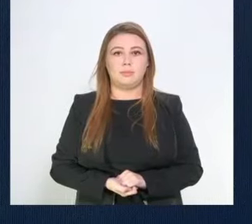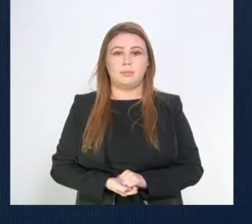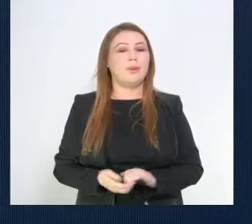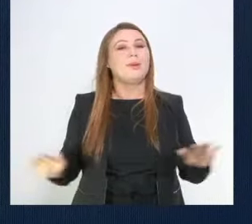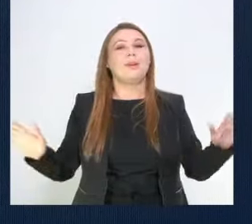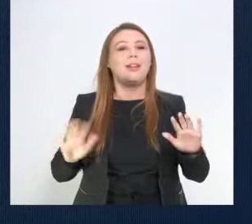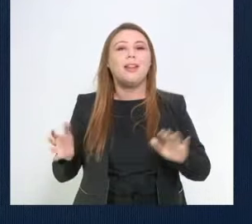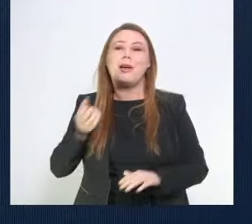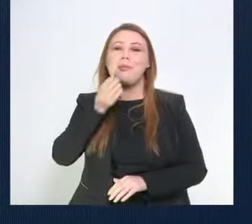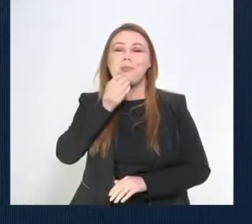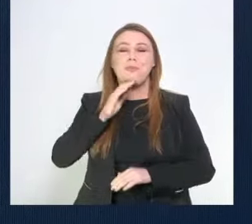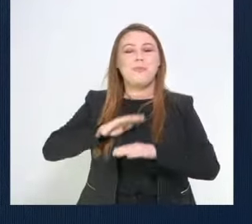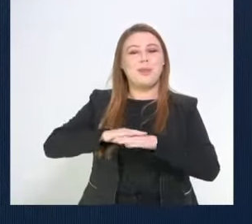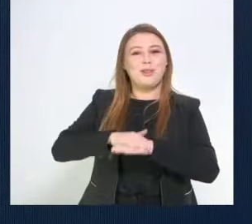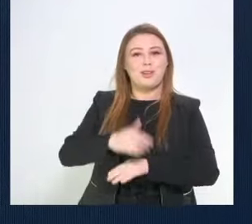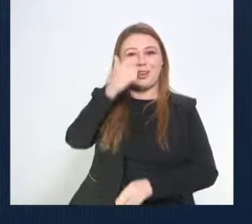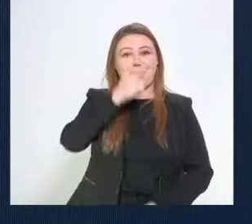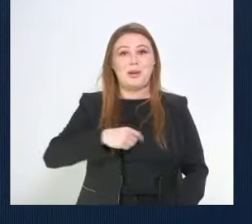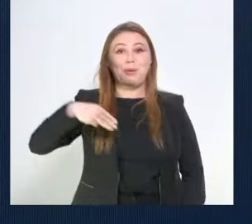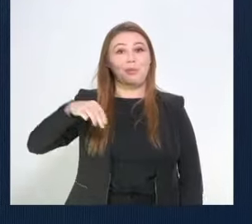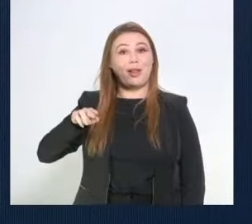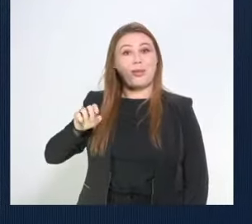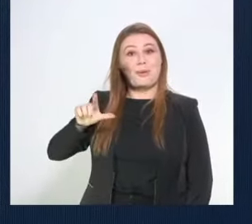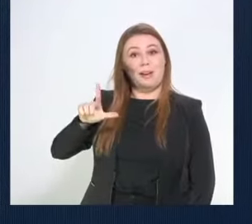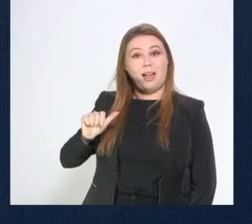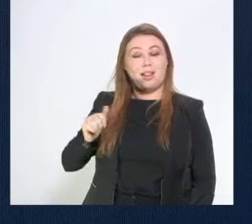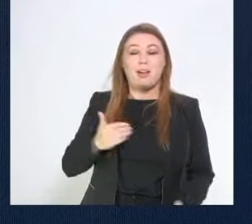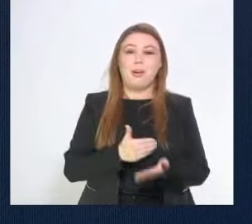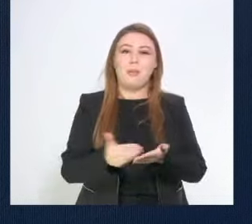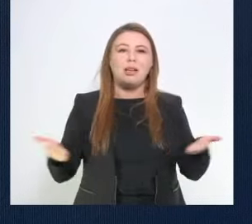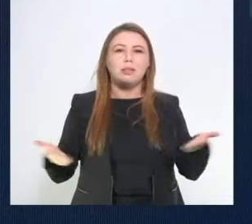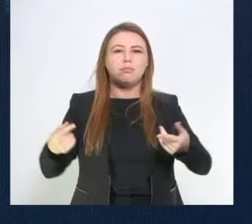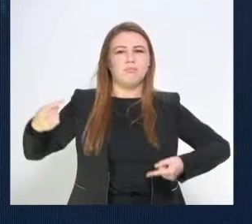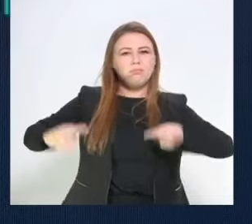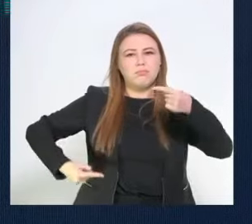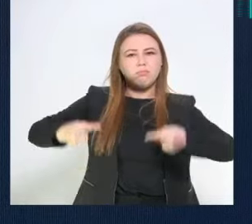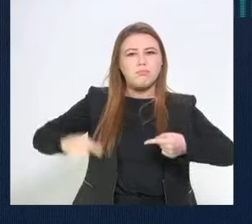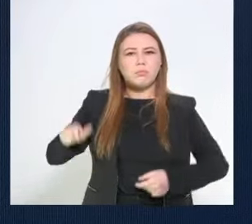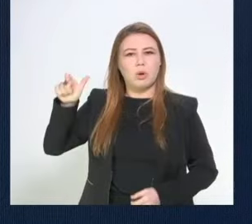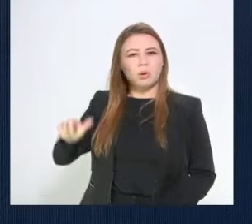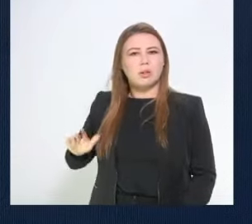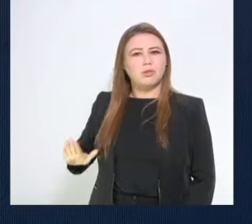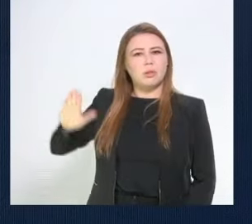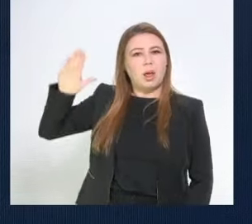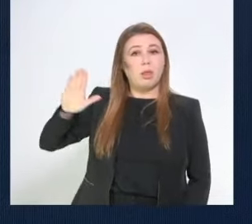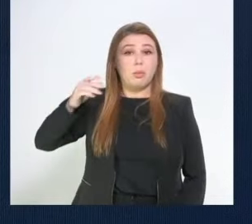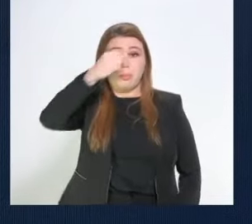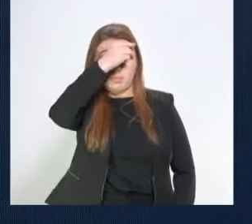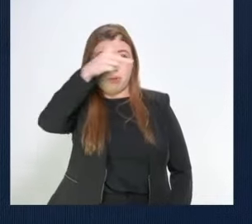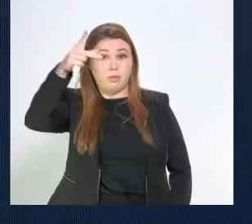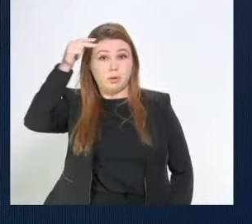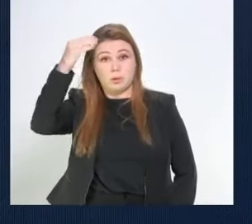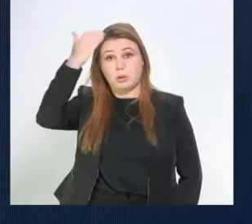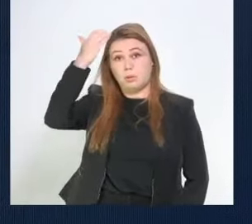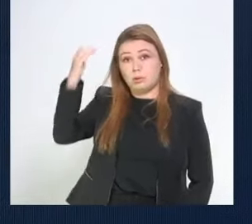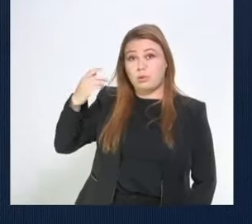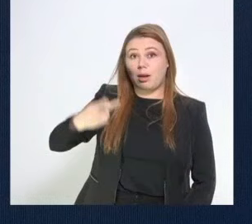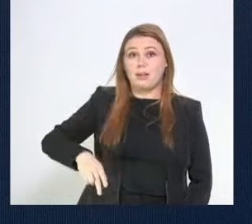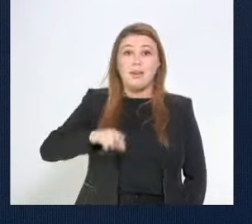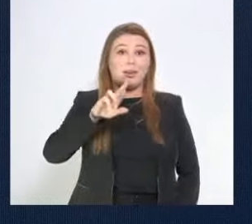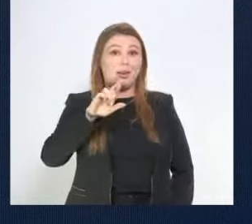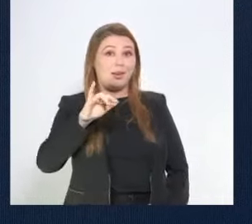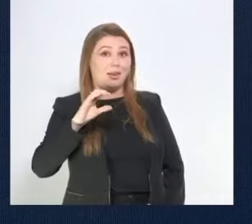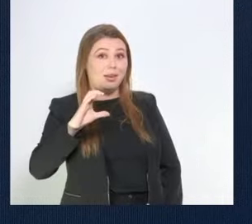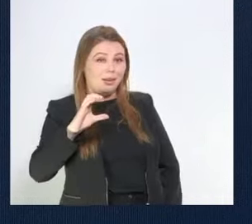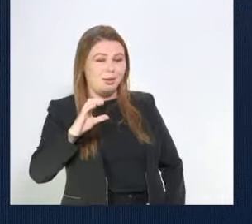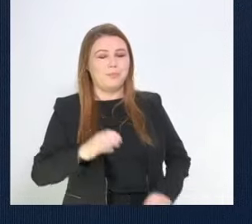Olá, boa noite. Eu sou Manuela Niklevics e começa agora o debate com os candidatos à Prefeitura de Curitiba da RIC TV Record.